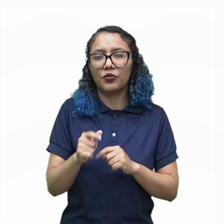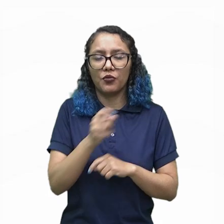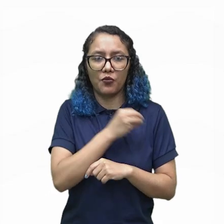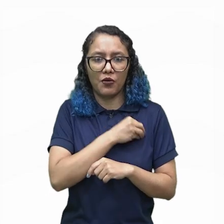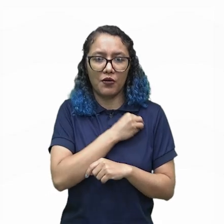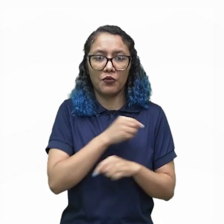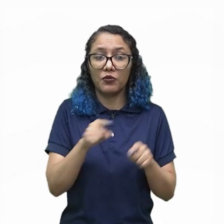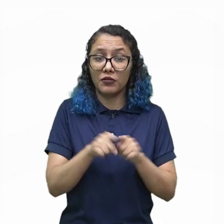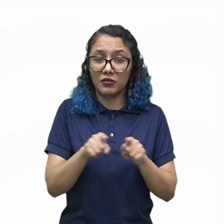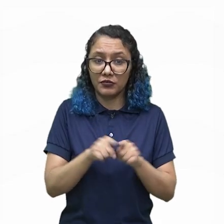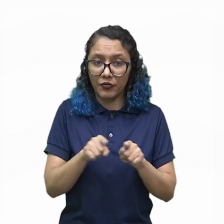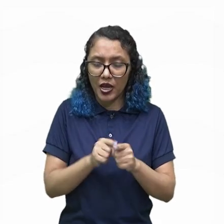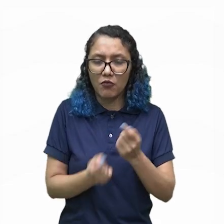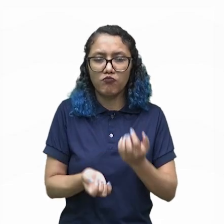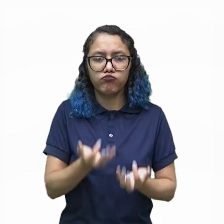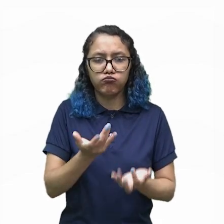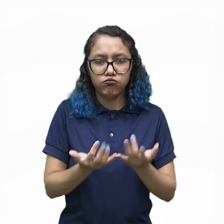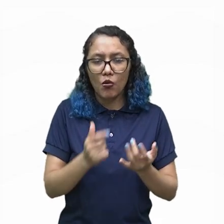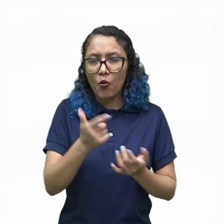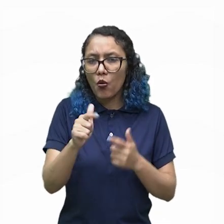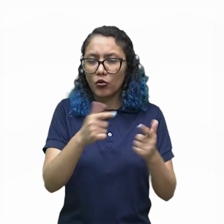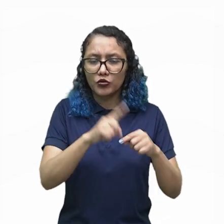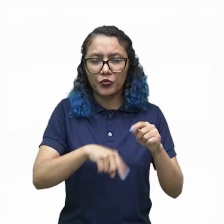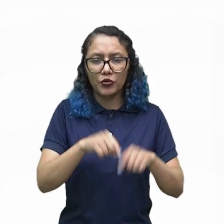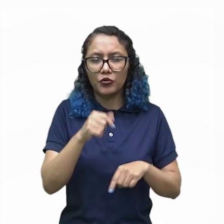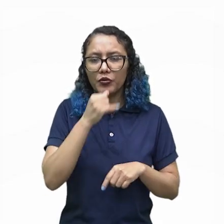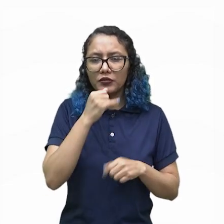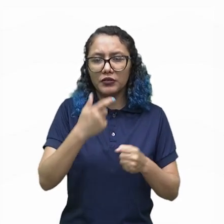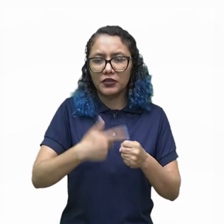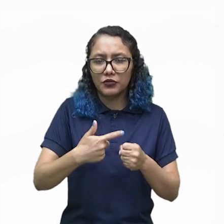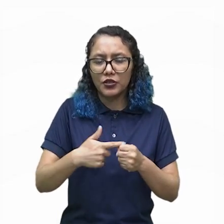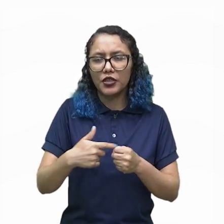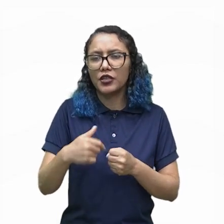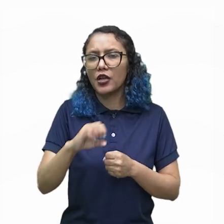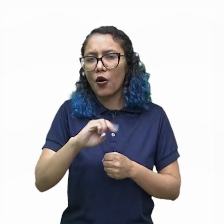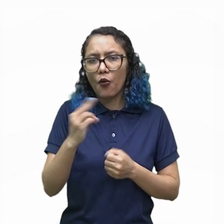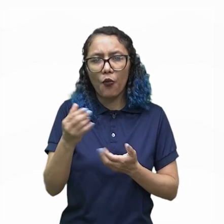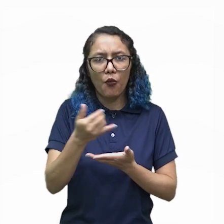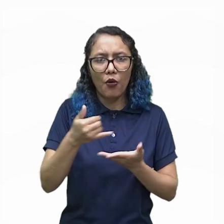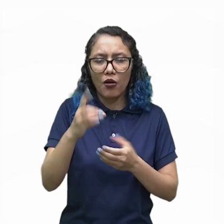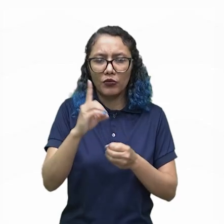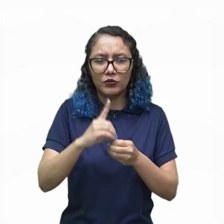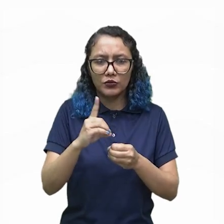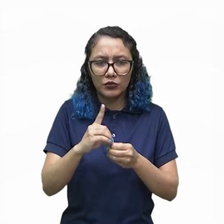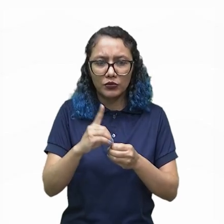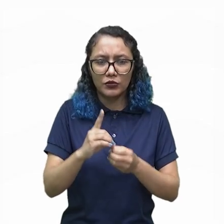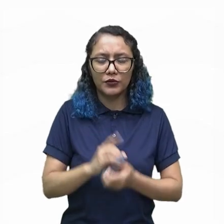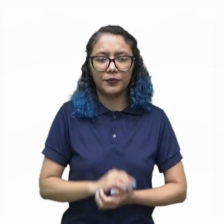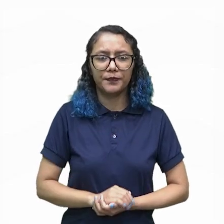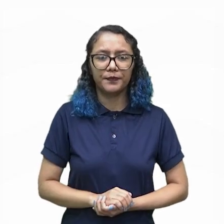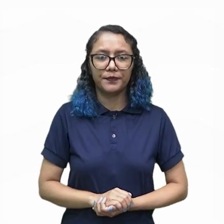ou derivados de petróleo, como gasolina ou óleo diesel.